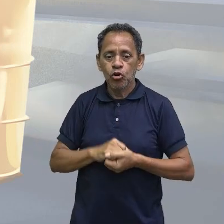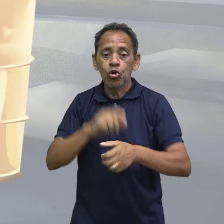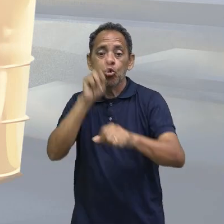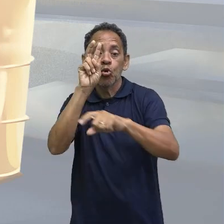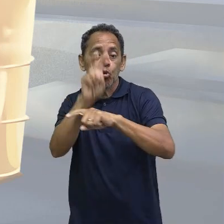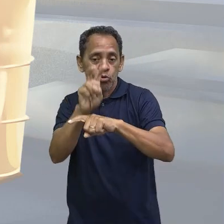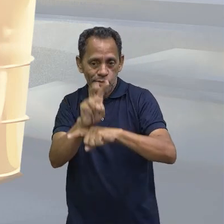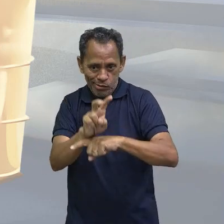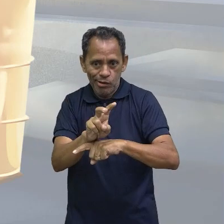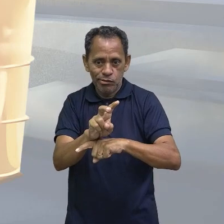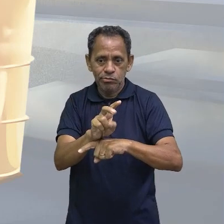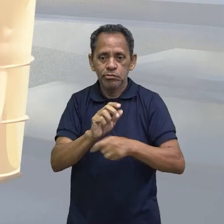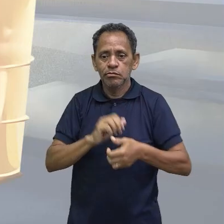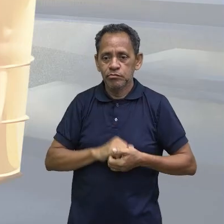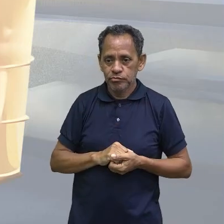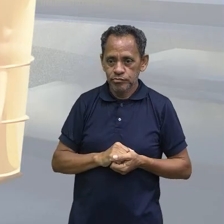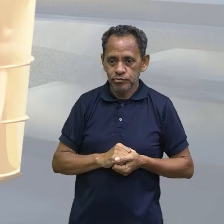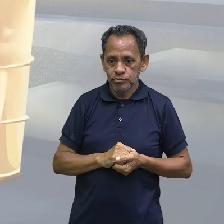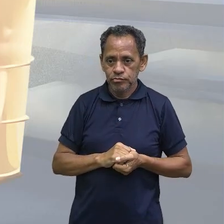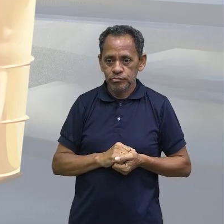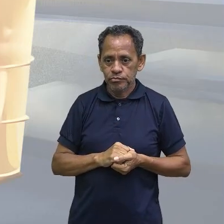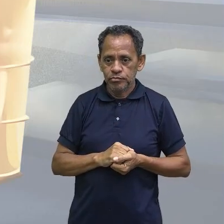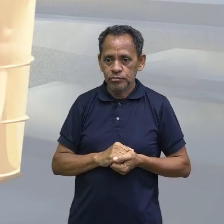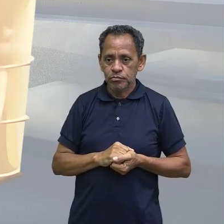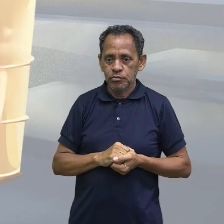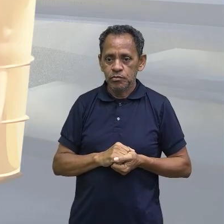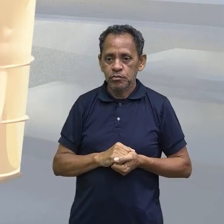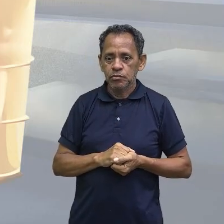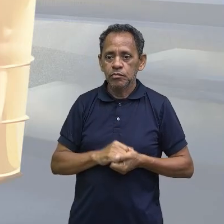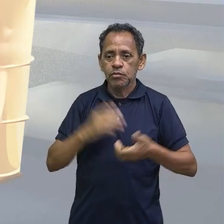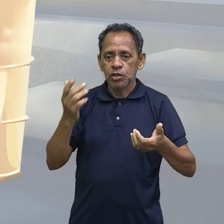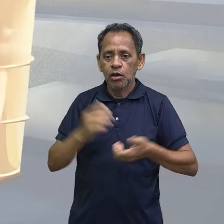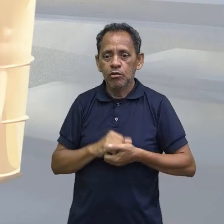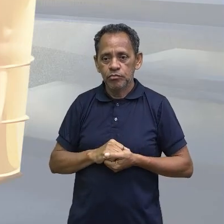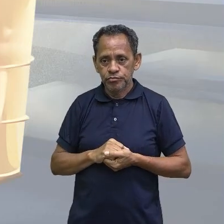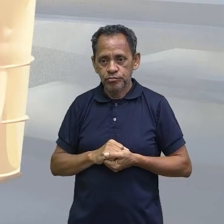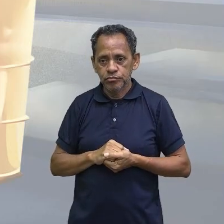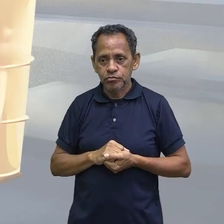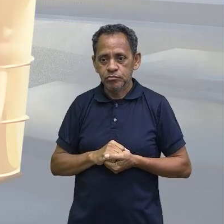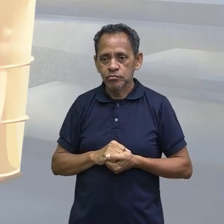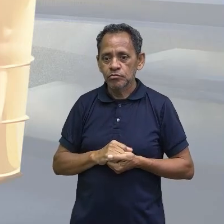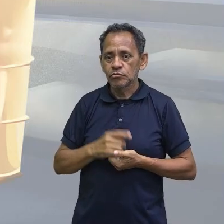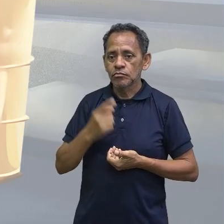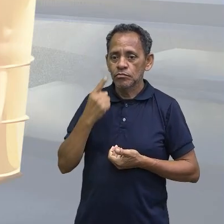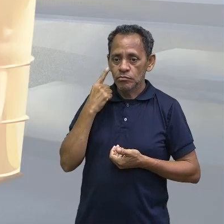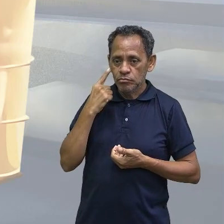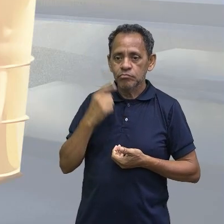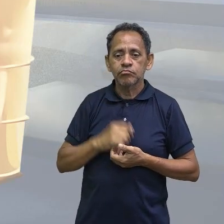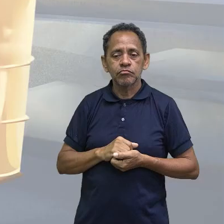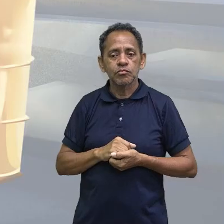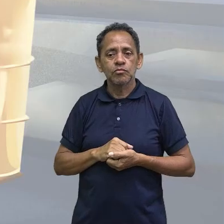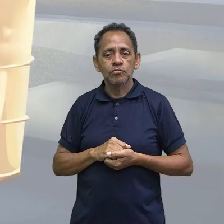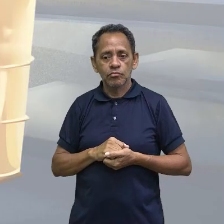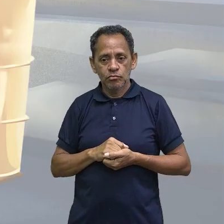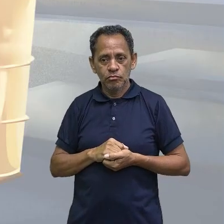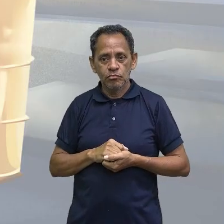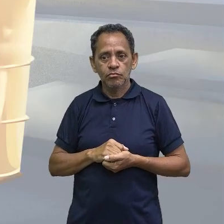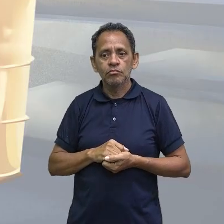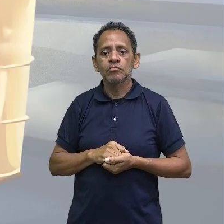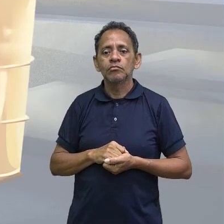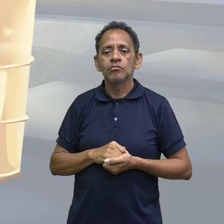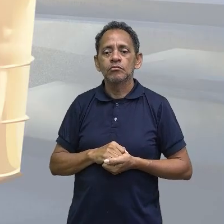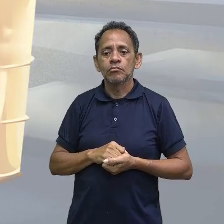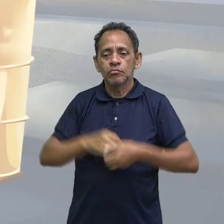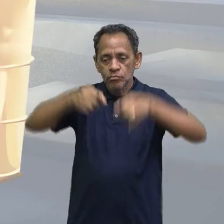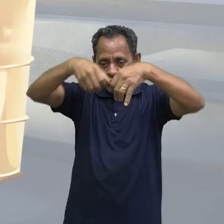com extremo cuidado, tá? E aí, esse esqueminha, né, que eu estou aqui apresentando para vocês é